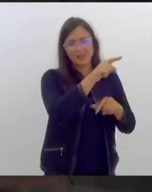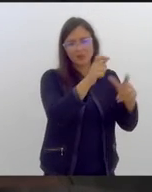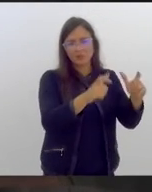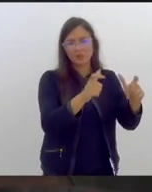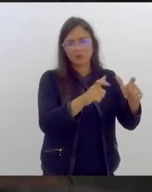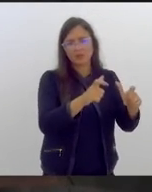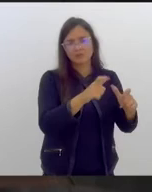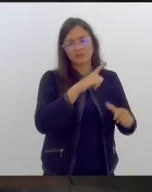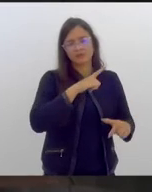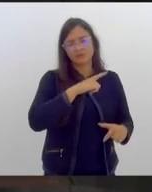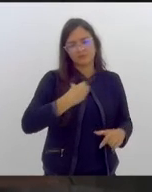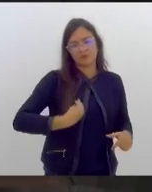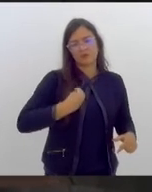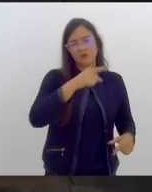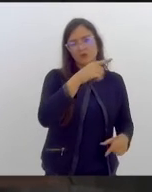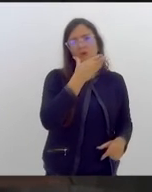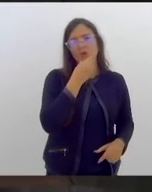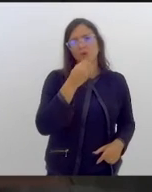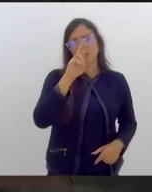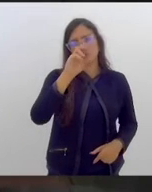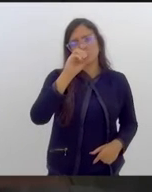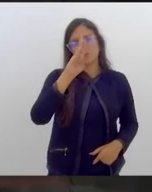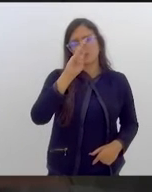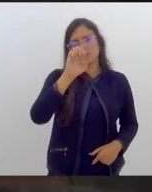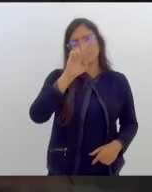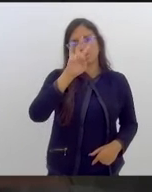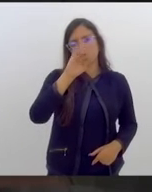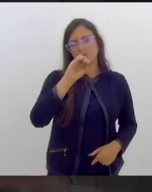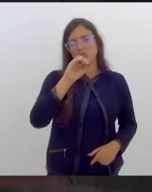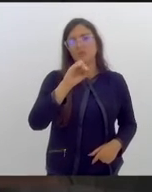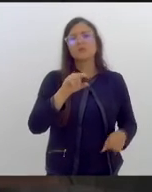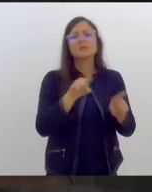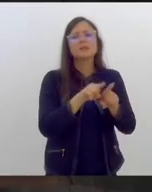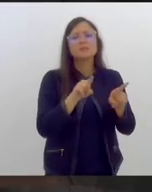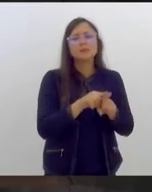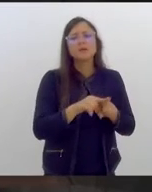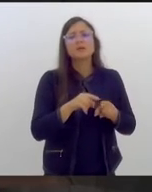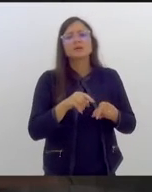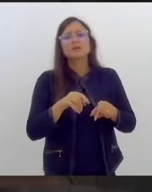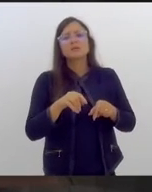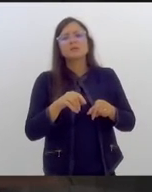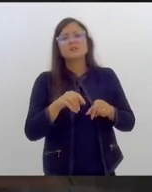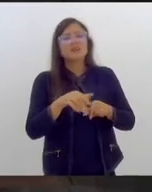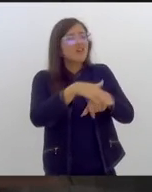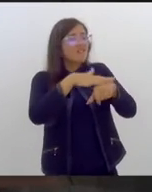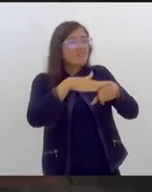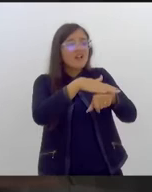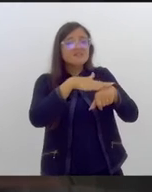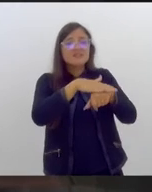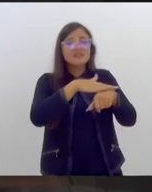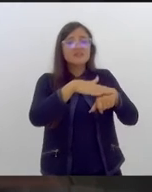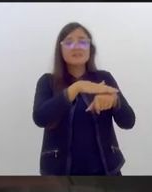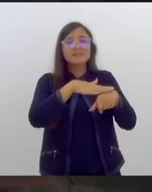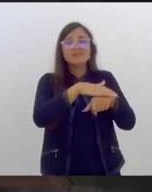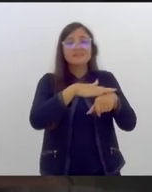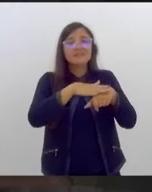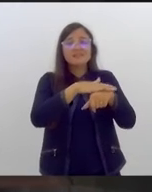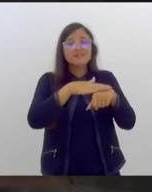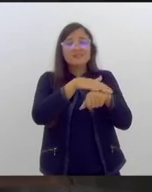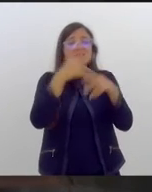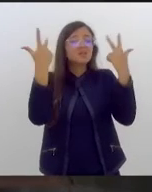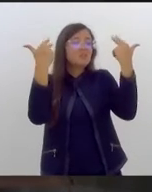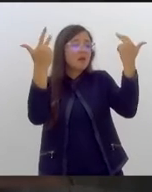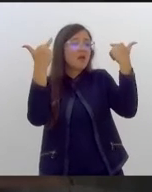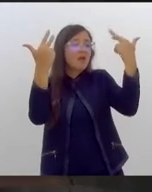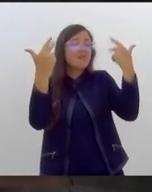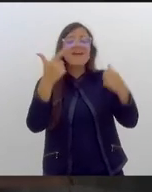Jefferson trava com ele um papo de botequim conversas